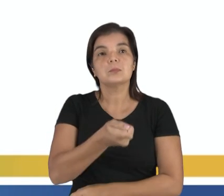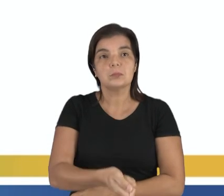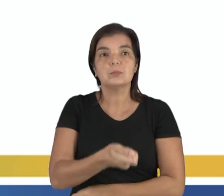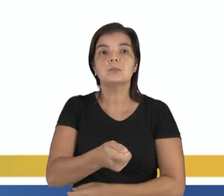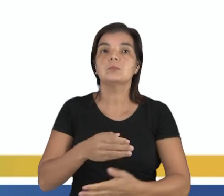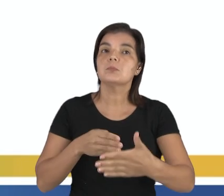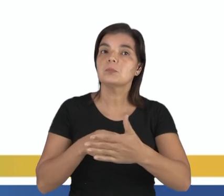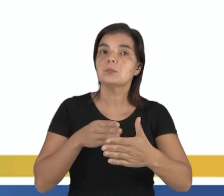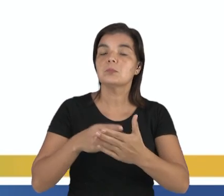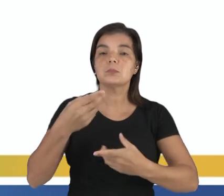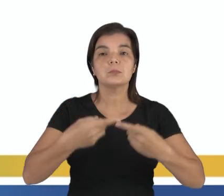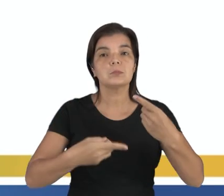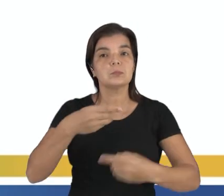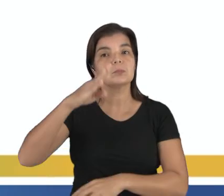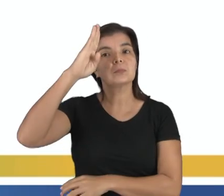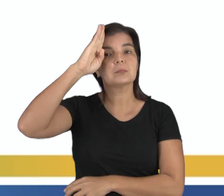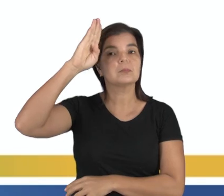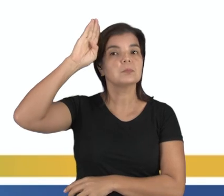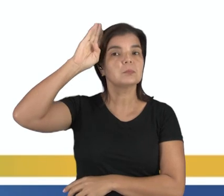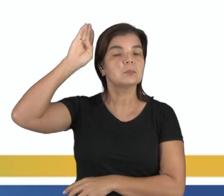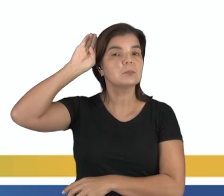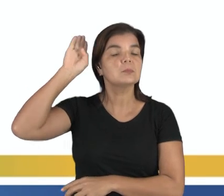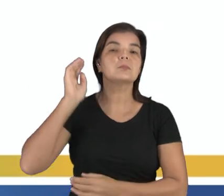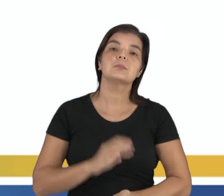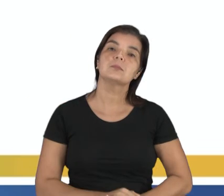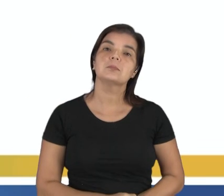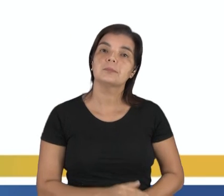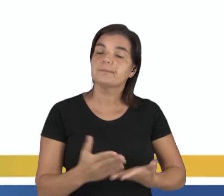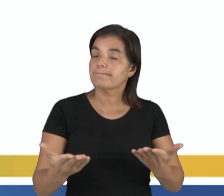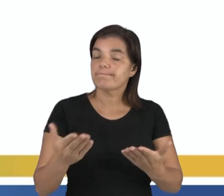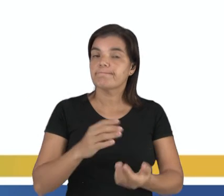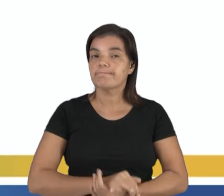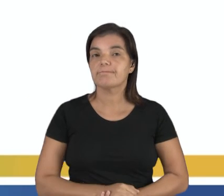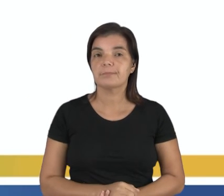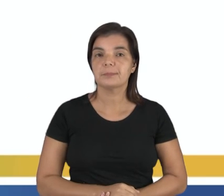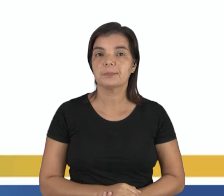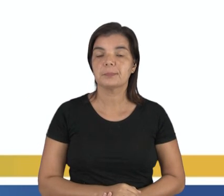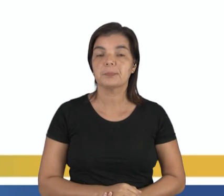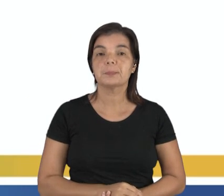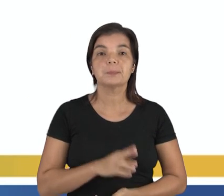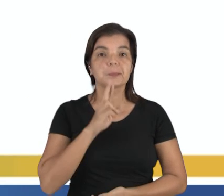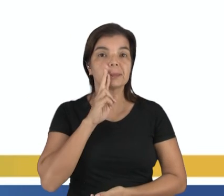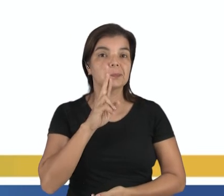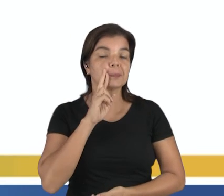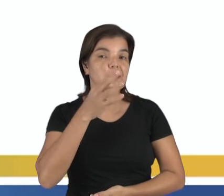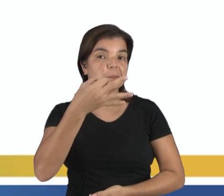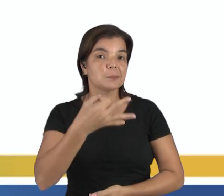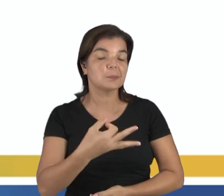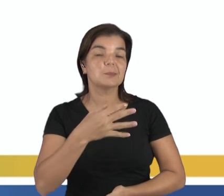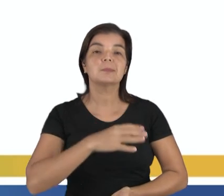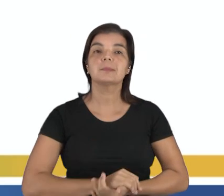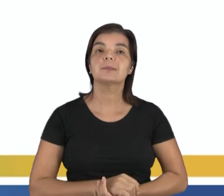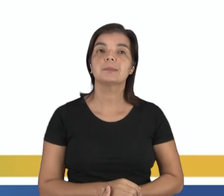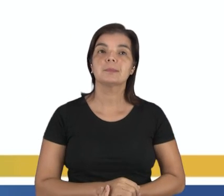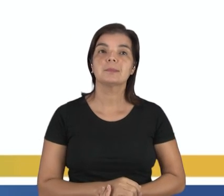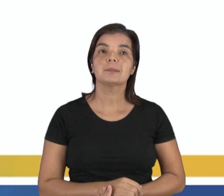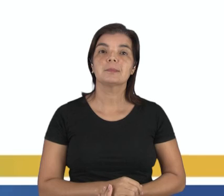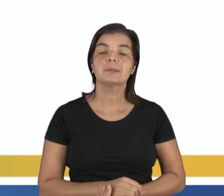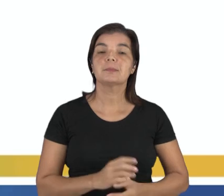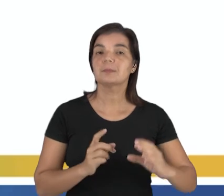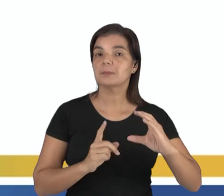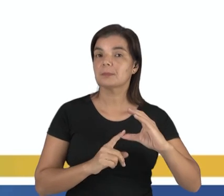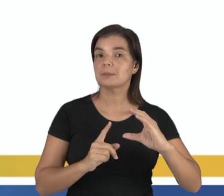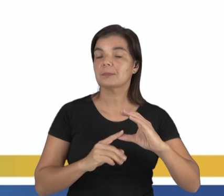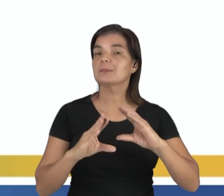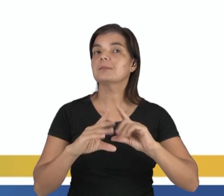naturais e impor limites aos debates acadêmicos. E aí, pessoal, qual dessas alternativas está correta? A gente